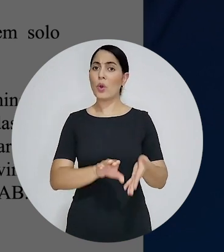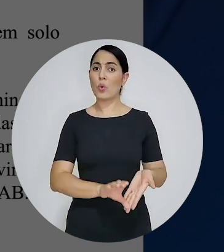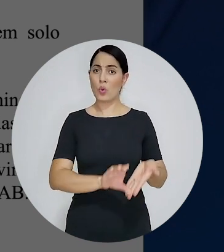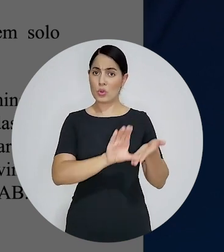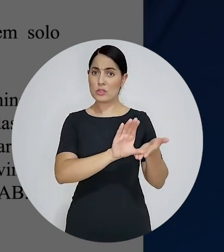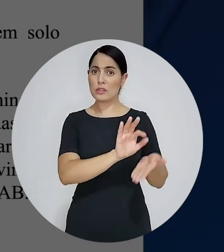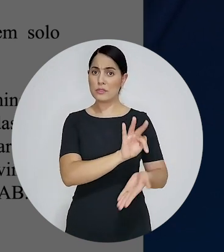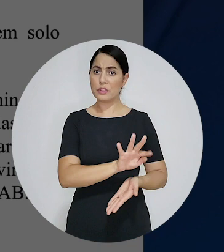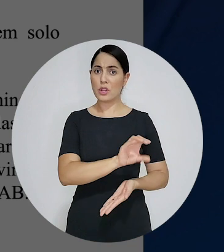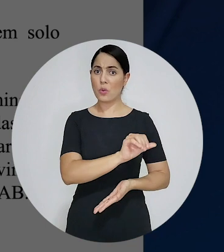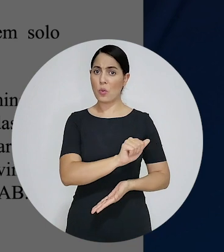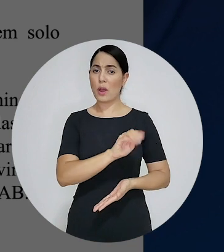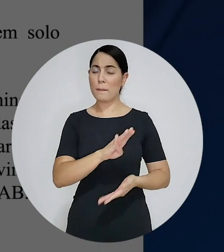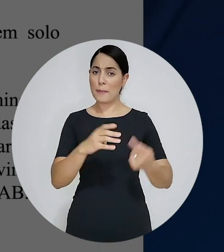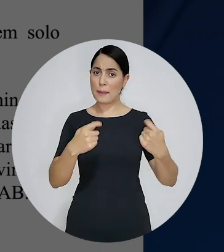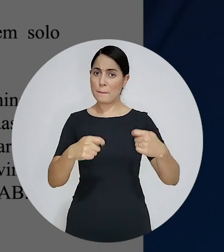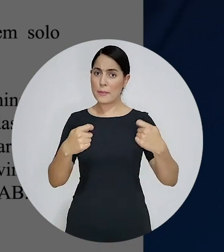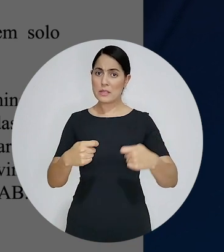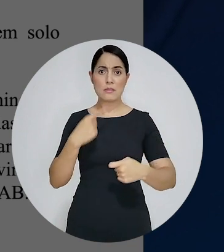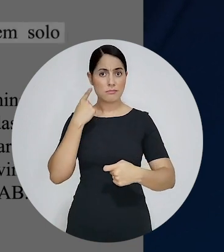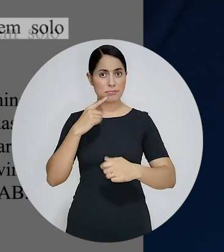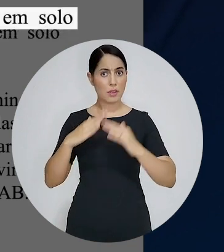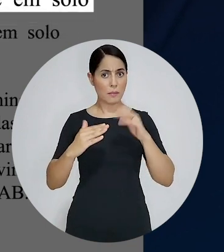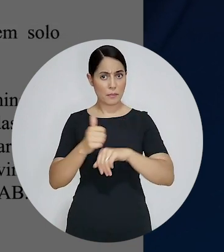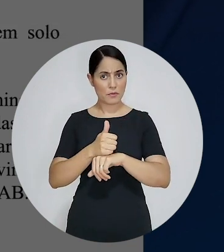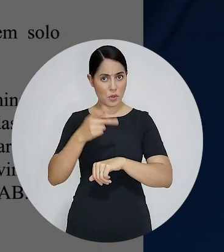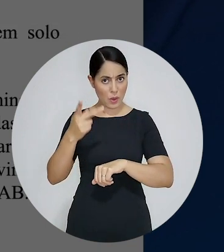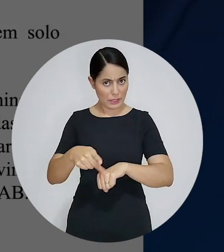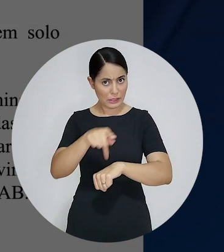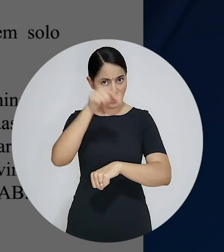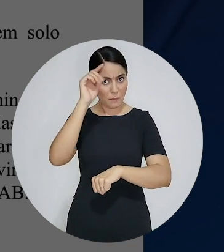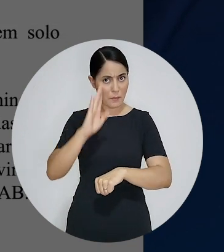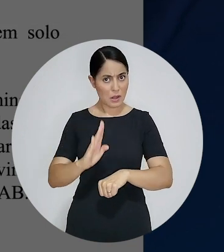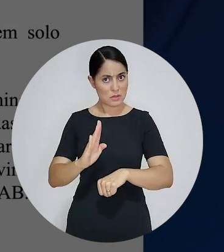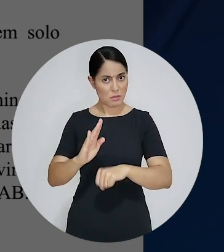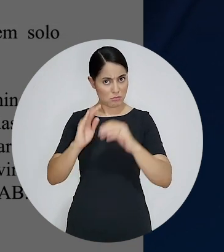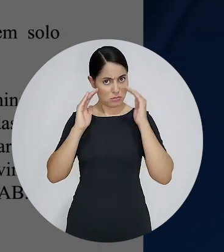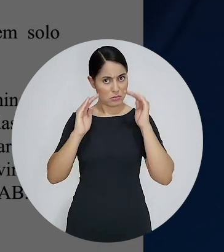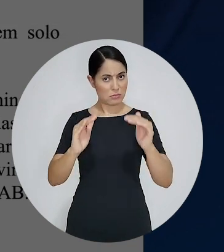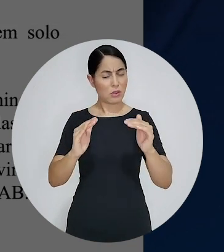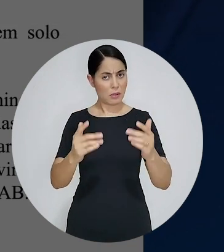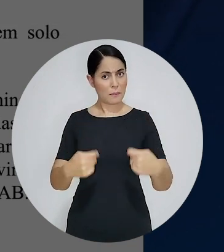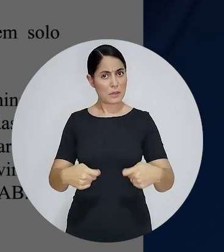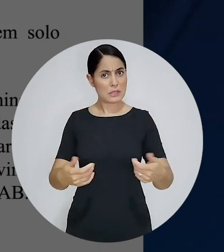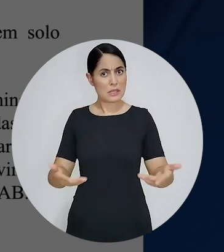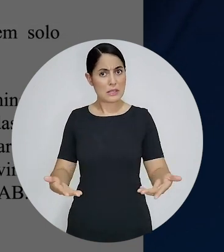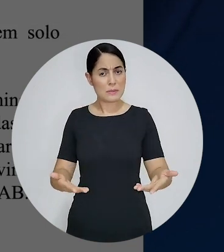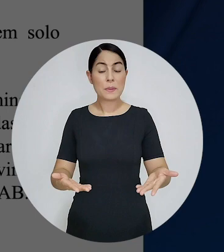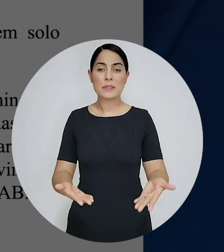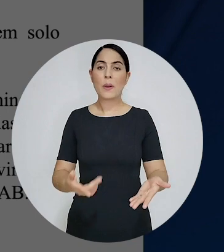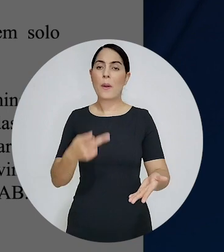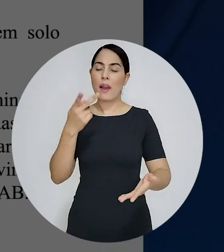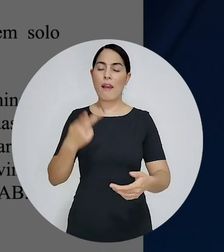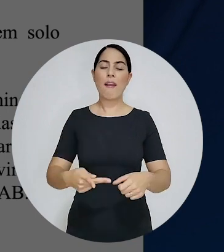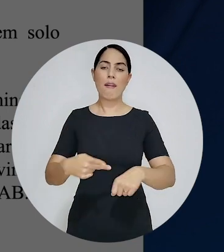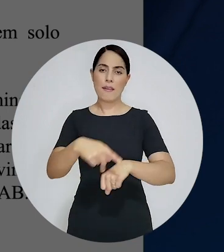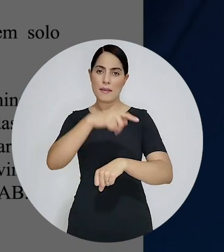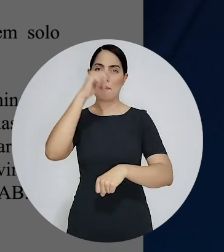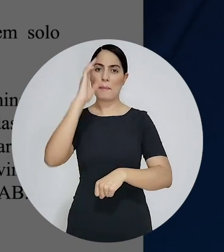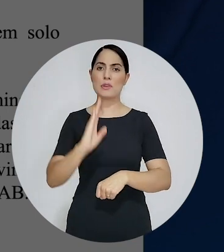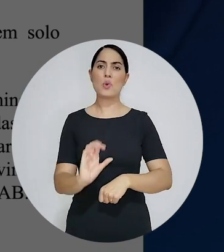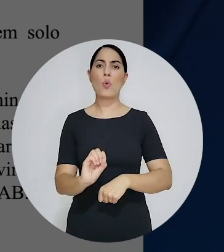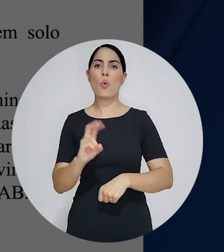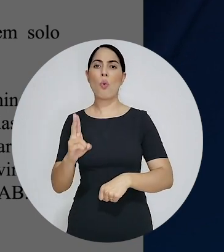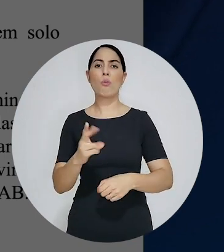autorização do Conselho para o exercício profissional. A observância dessas regras se impõe a todo e qualquer contratante em